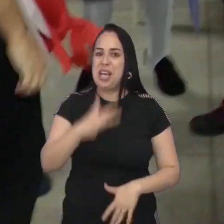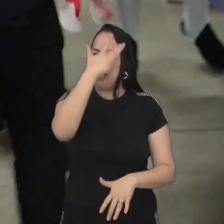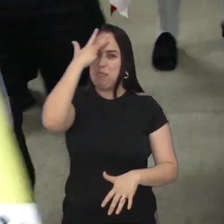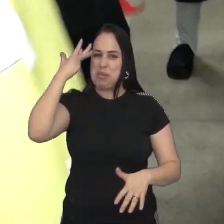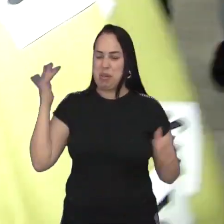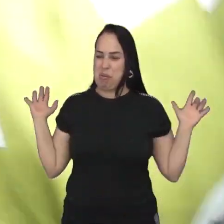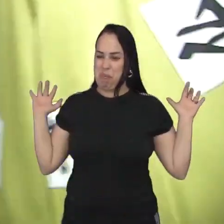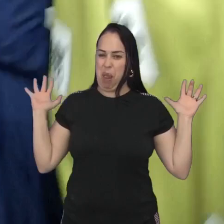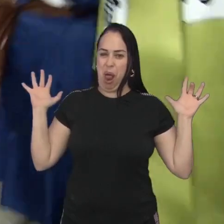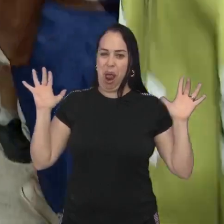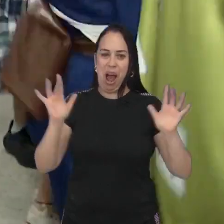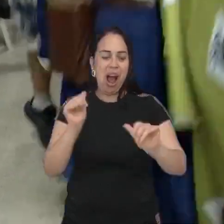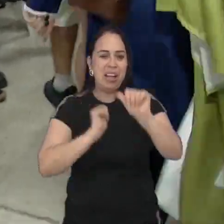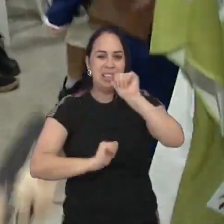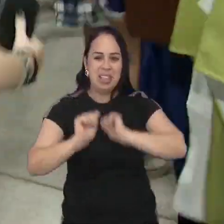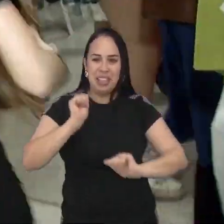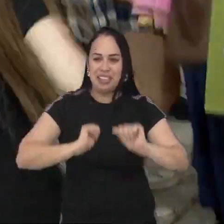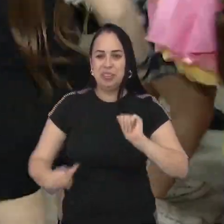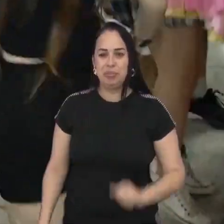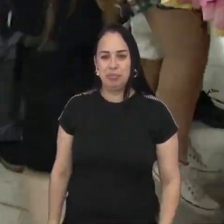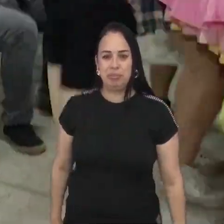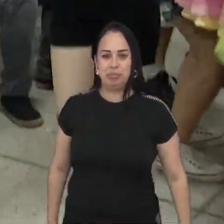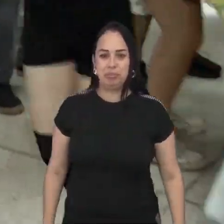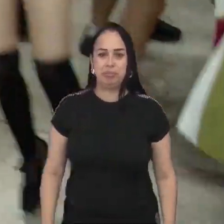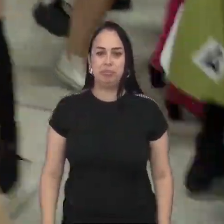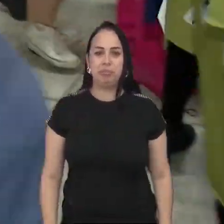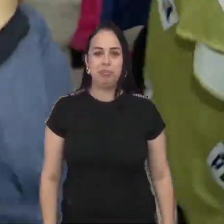mas muita gente animada.